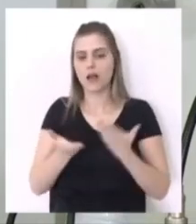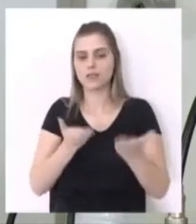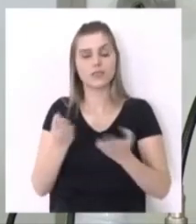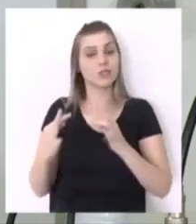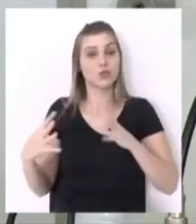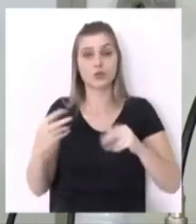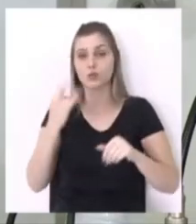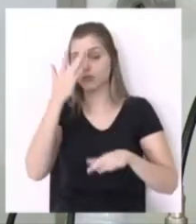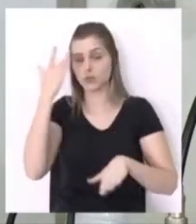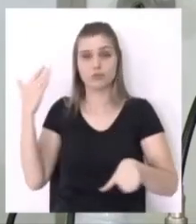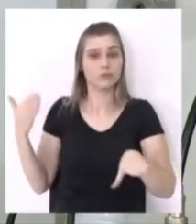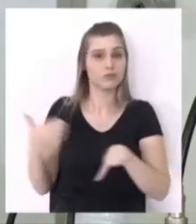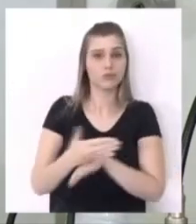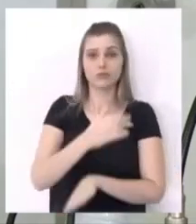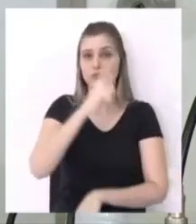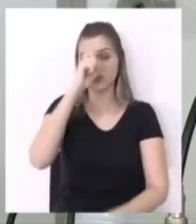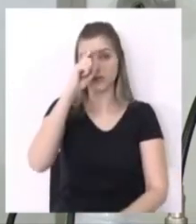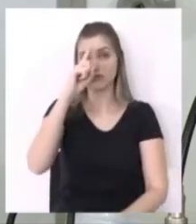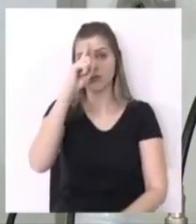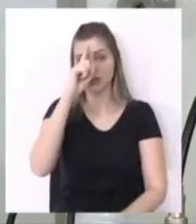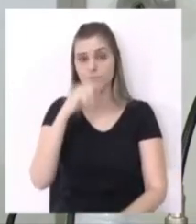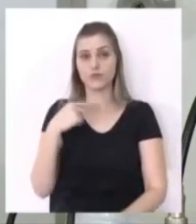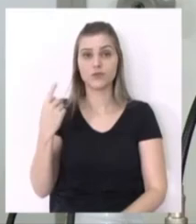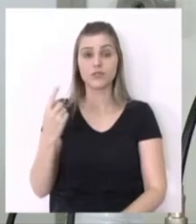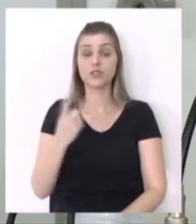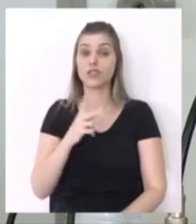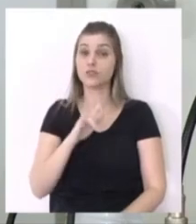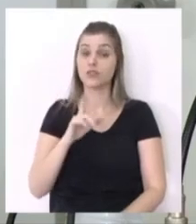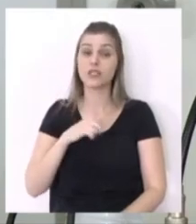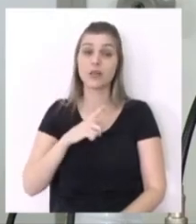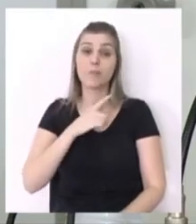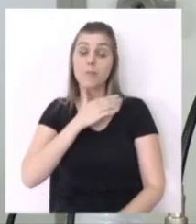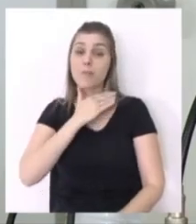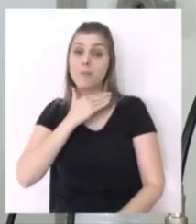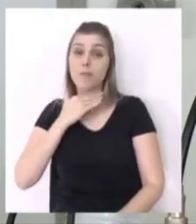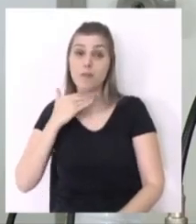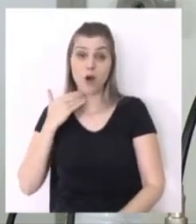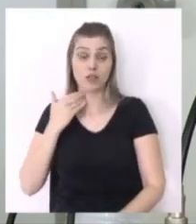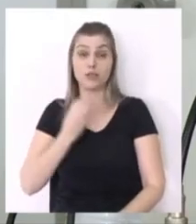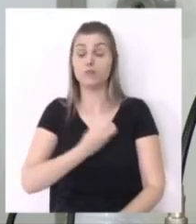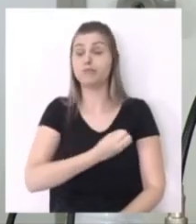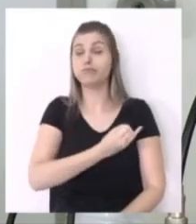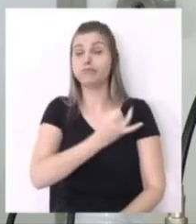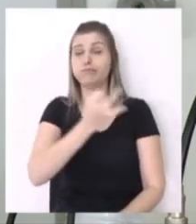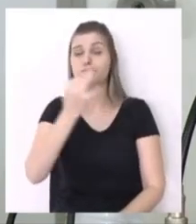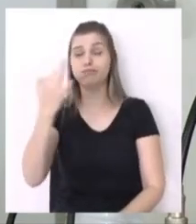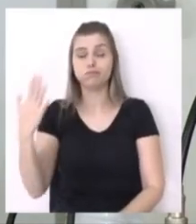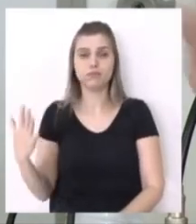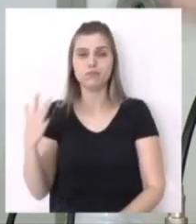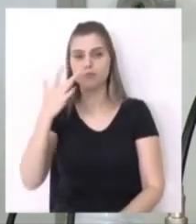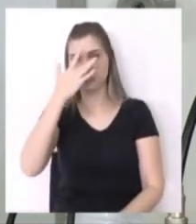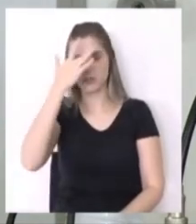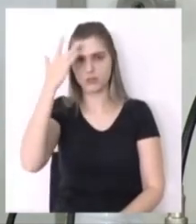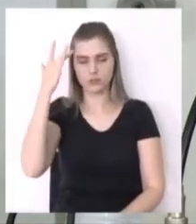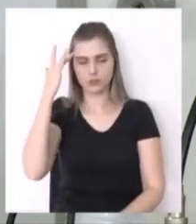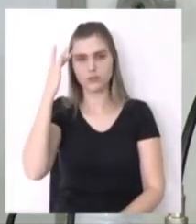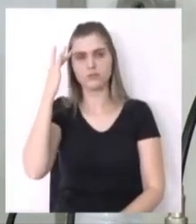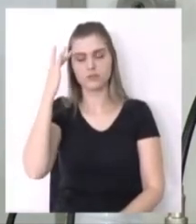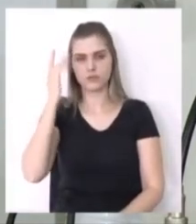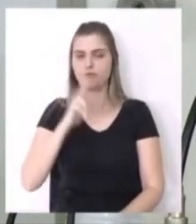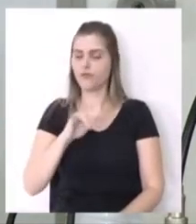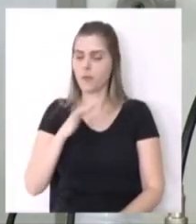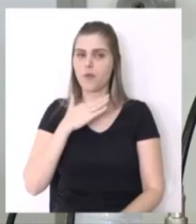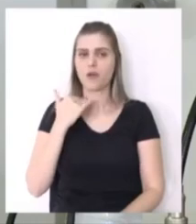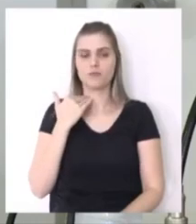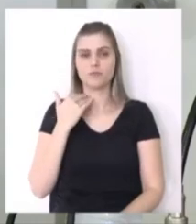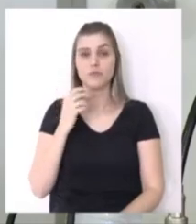os pacientes nós teremos mortes em grande escala perfeito se a gente for levantar